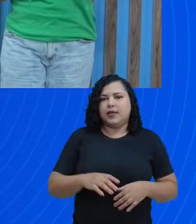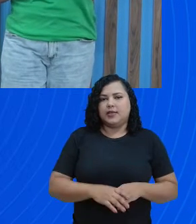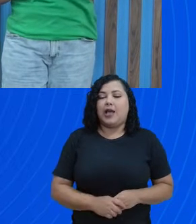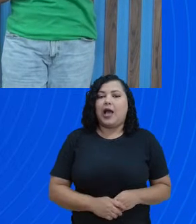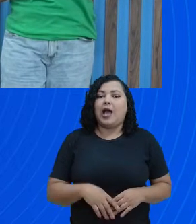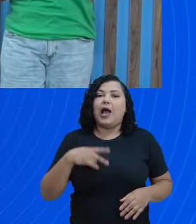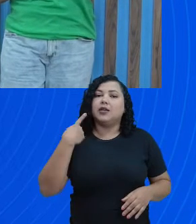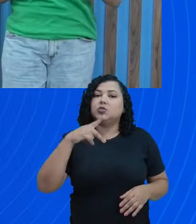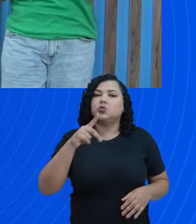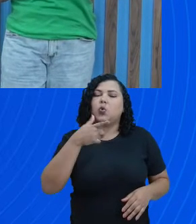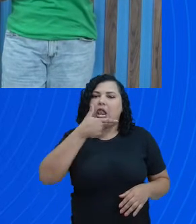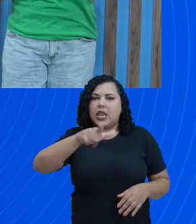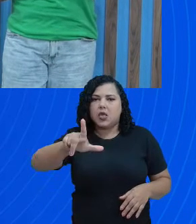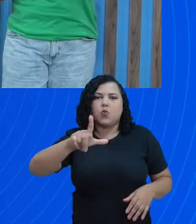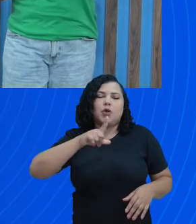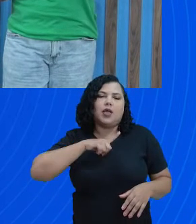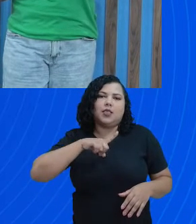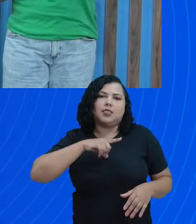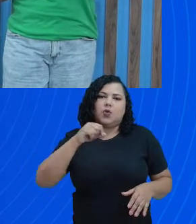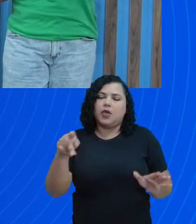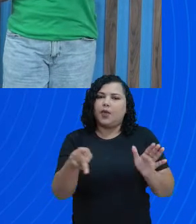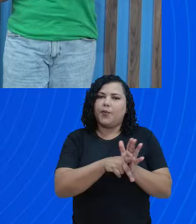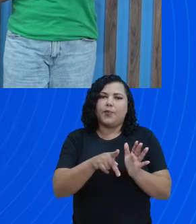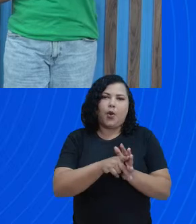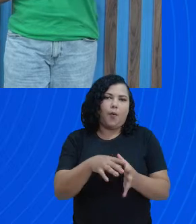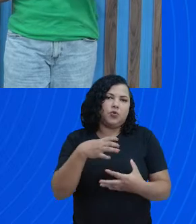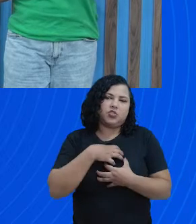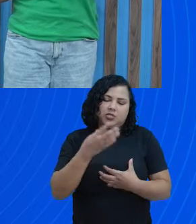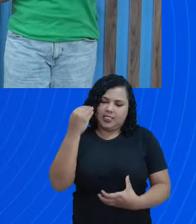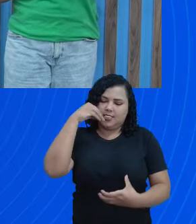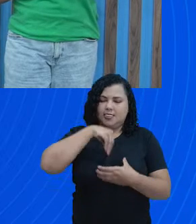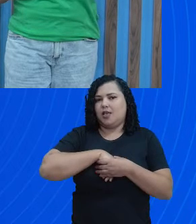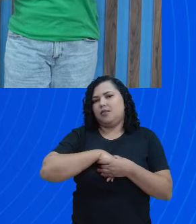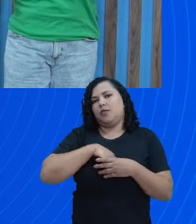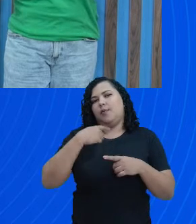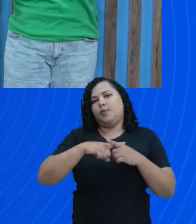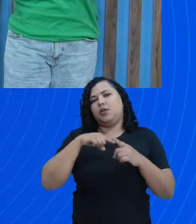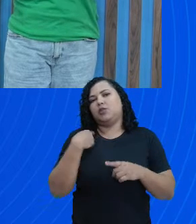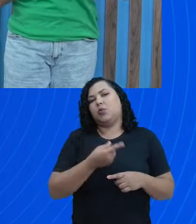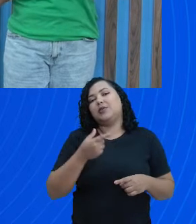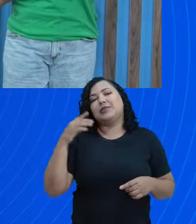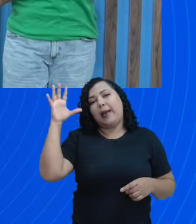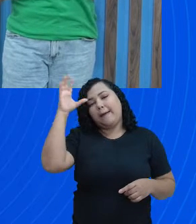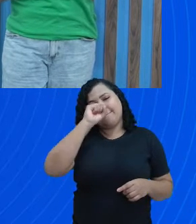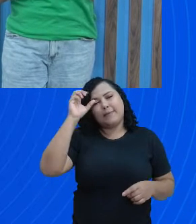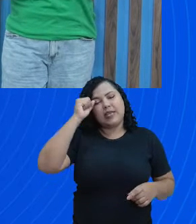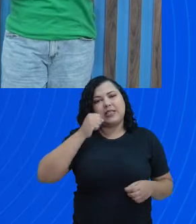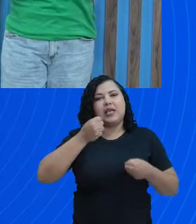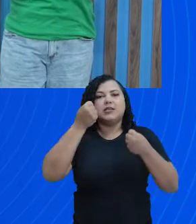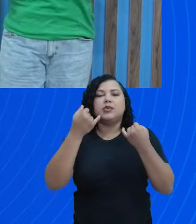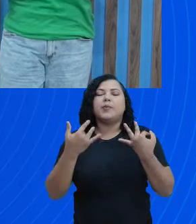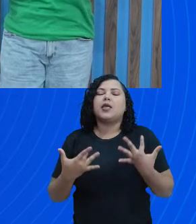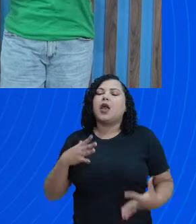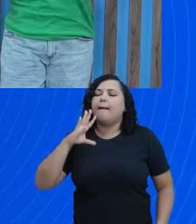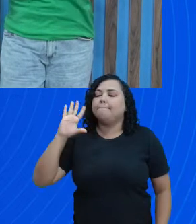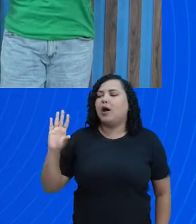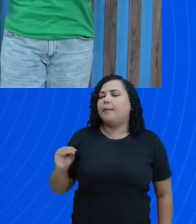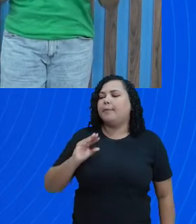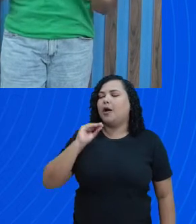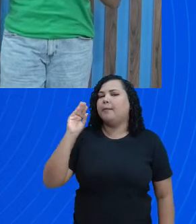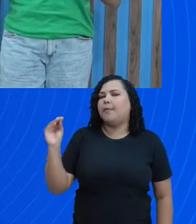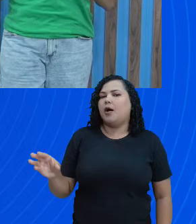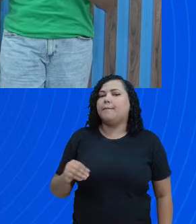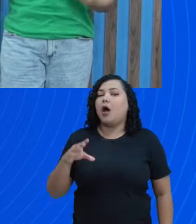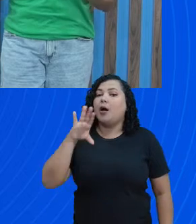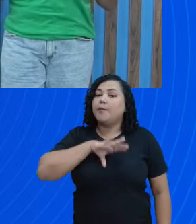sempre vai deixar um rastro. Porque a gente aprende a falar português, então a gente aprende a emulações que são muito